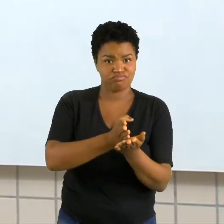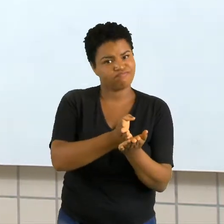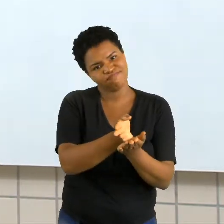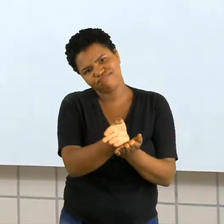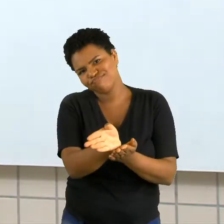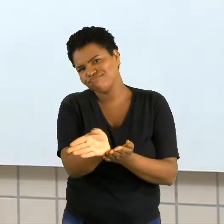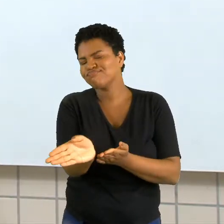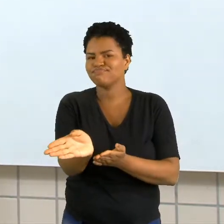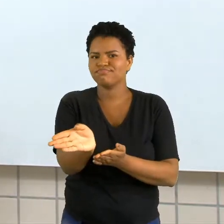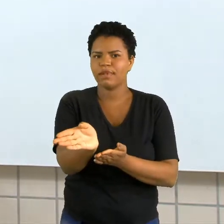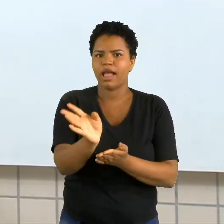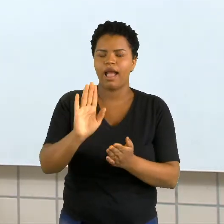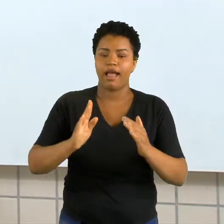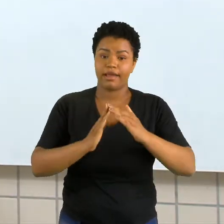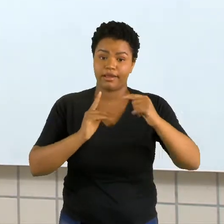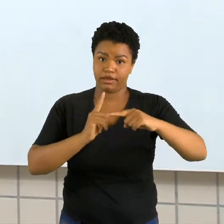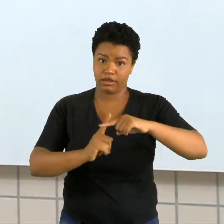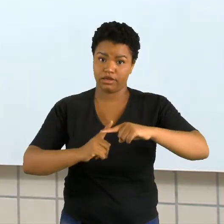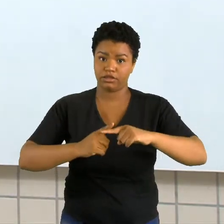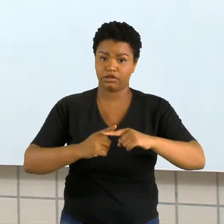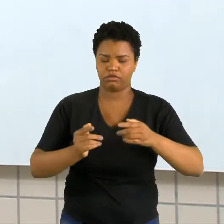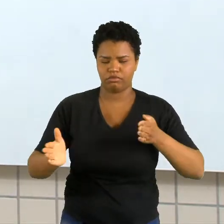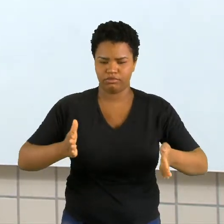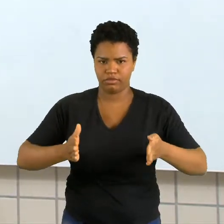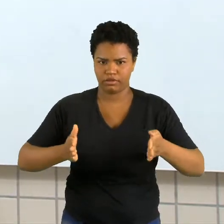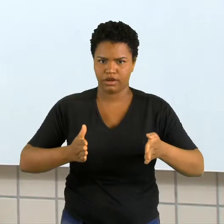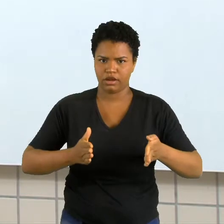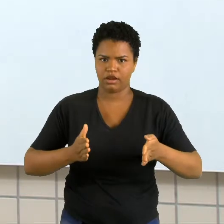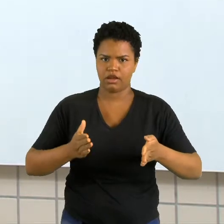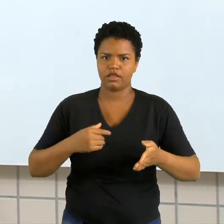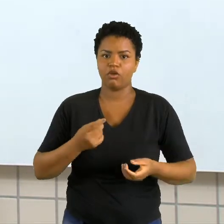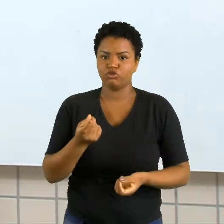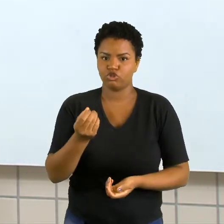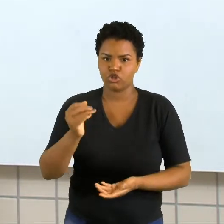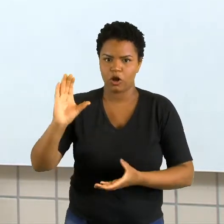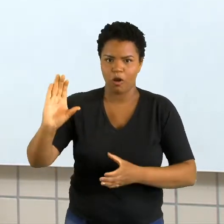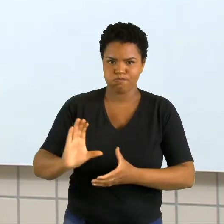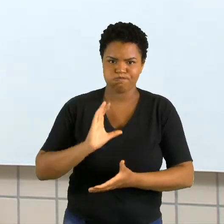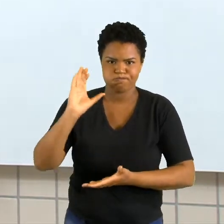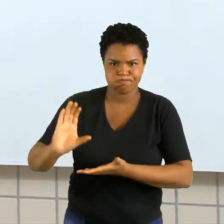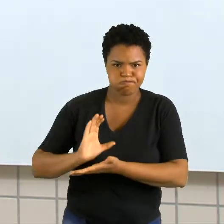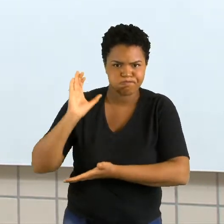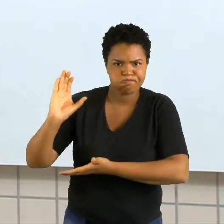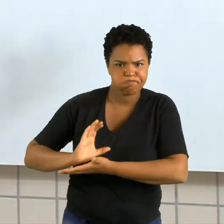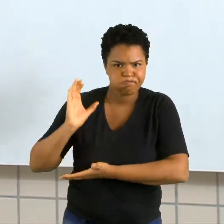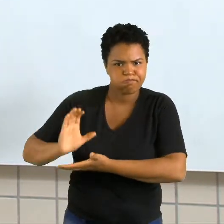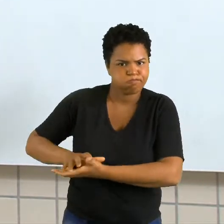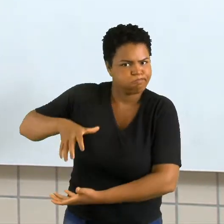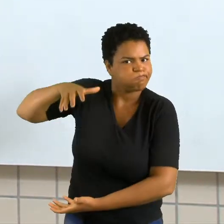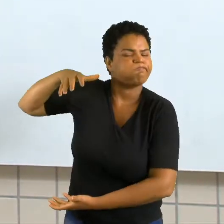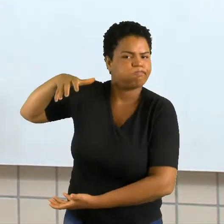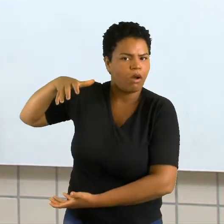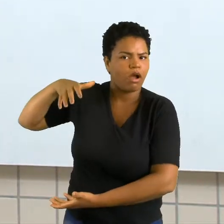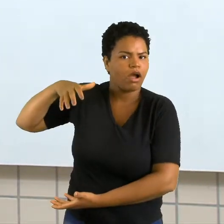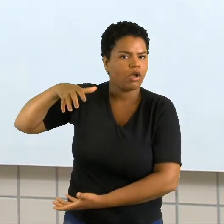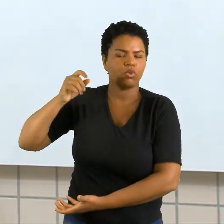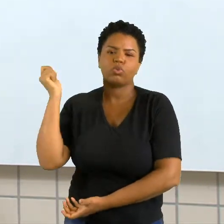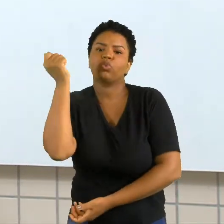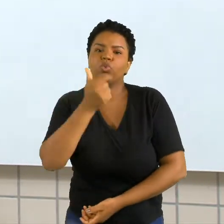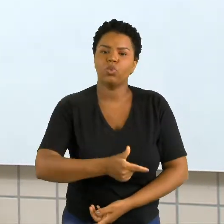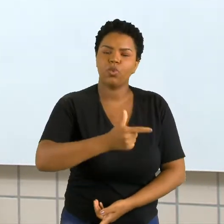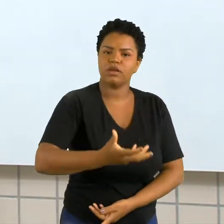daquele período estava mais preocupada com o acúmulo de riquezas, com o acúmulo de bens, do que com a salvação dos fiéis. Então,